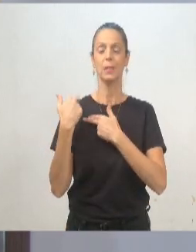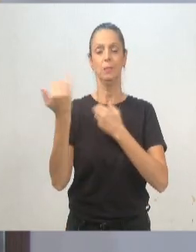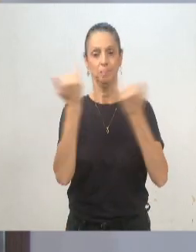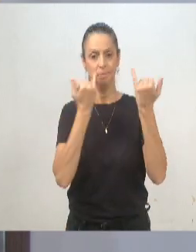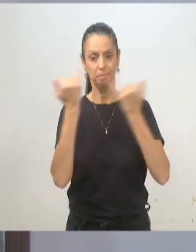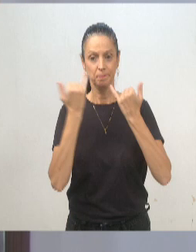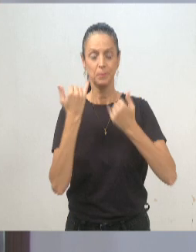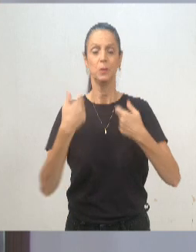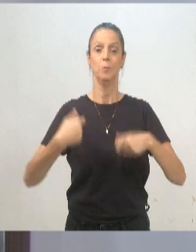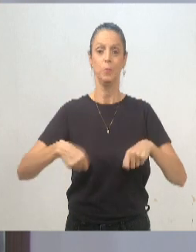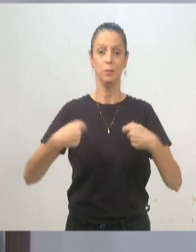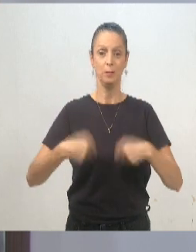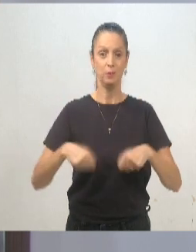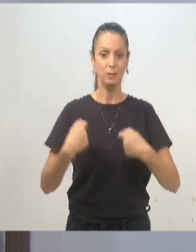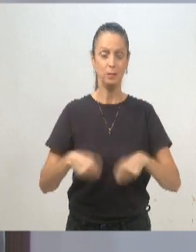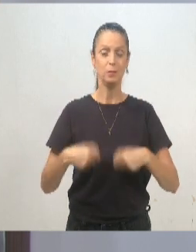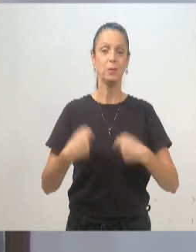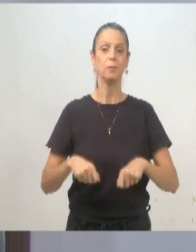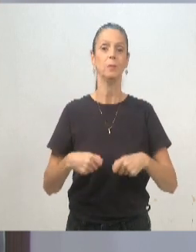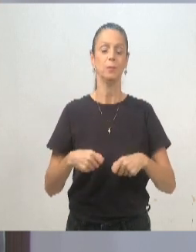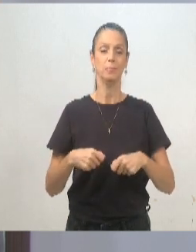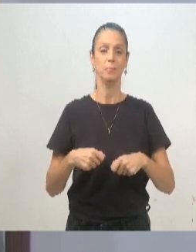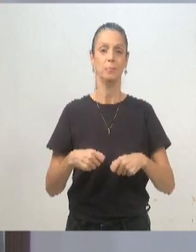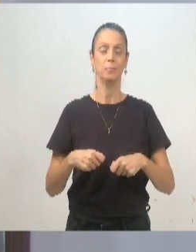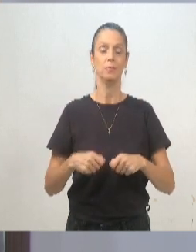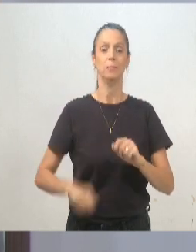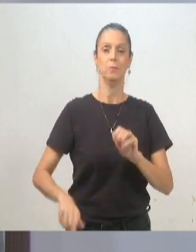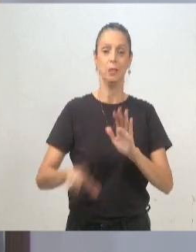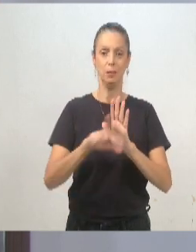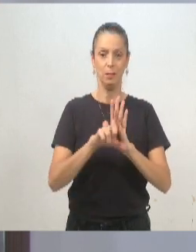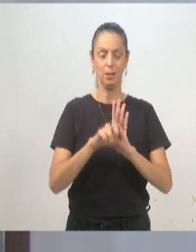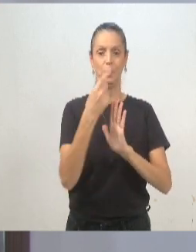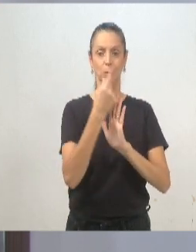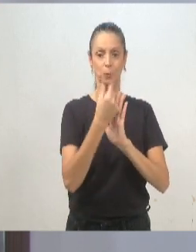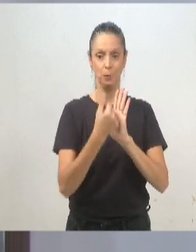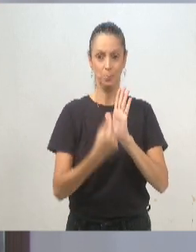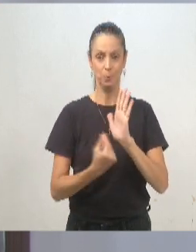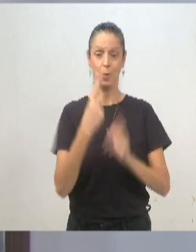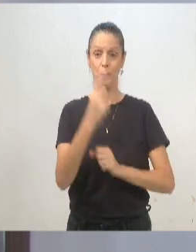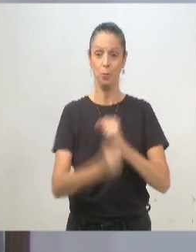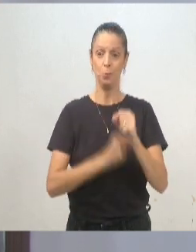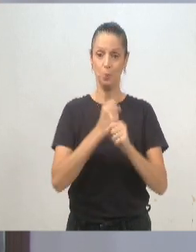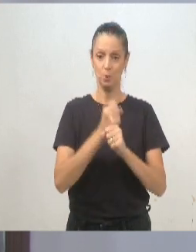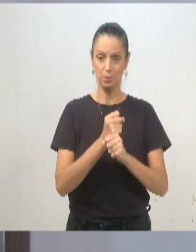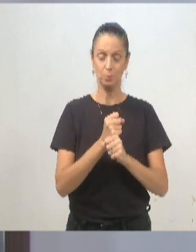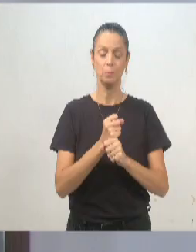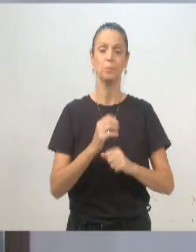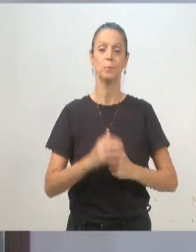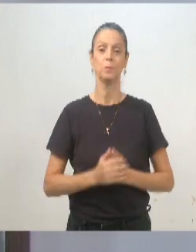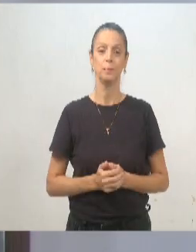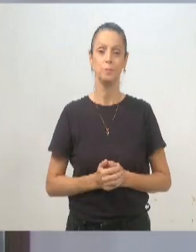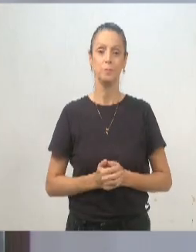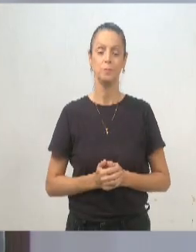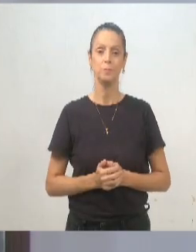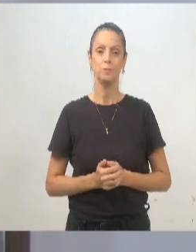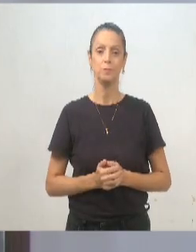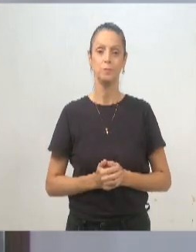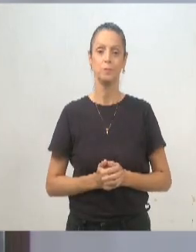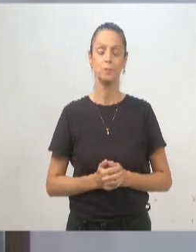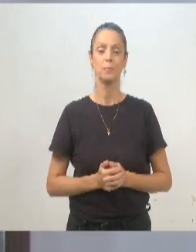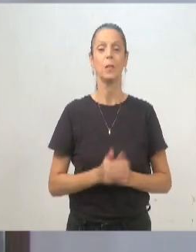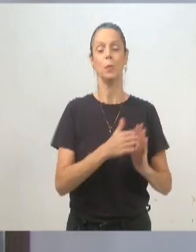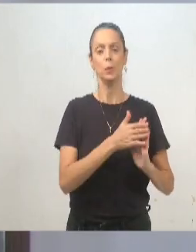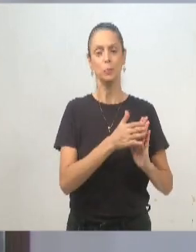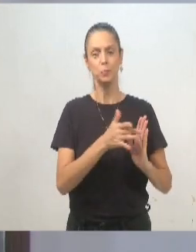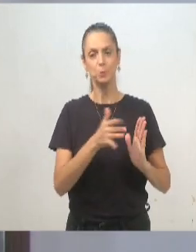informações necessárias para a feitura da lei orçamentária anual e acompanhar durante todo